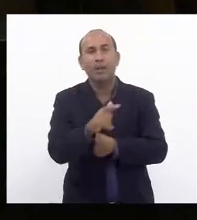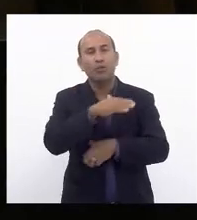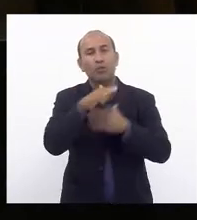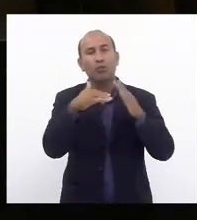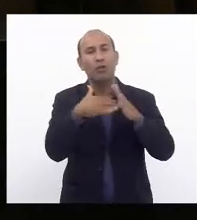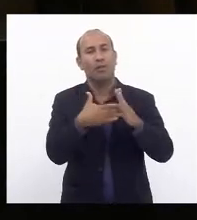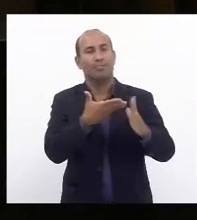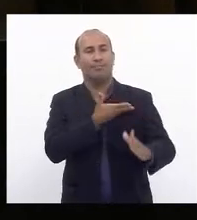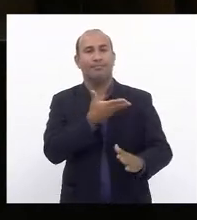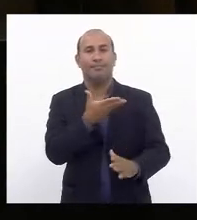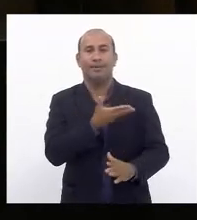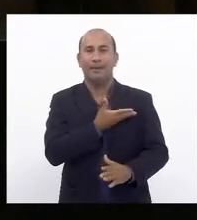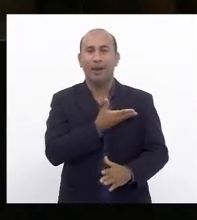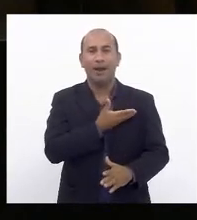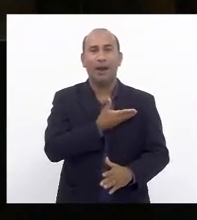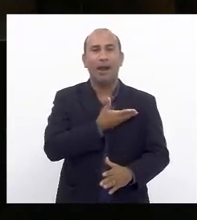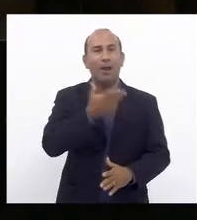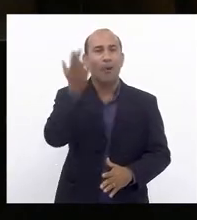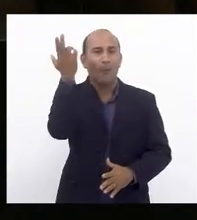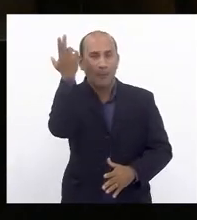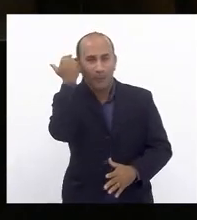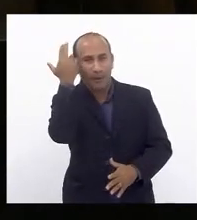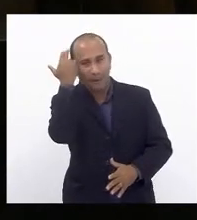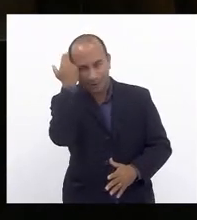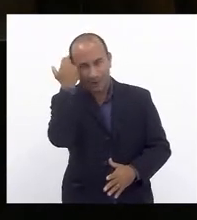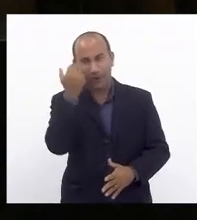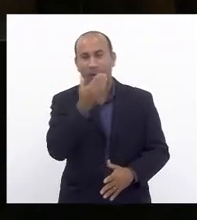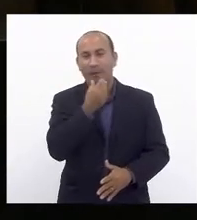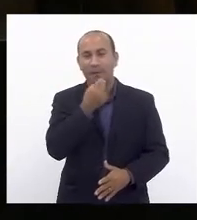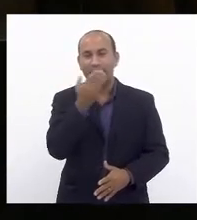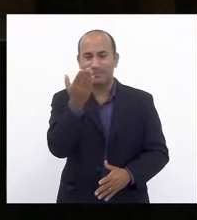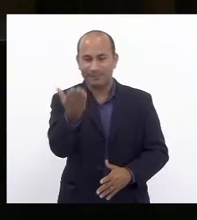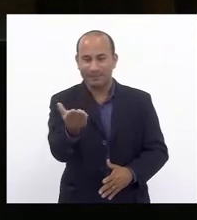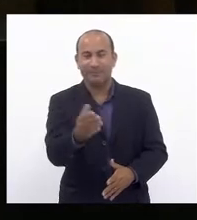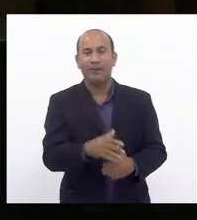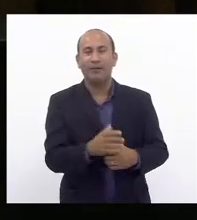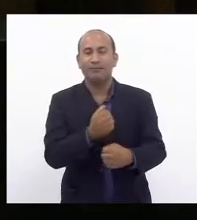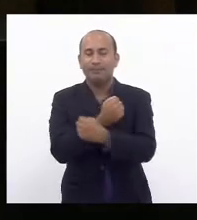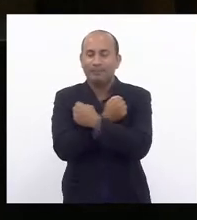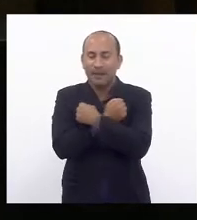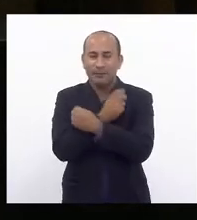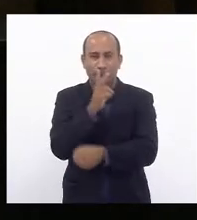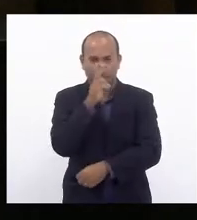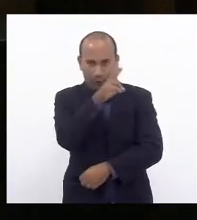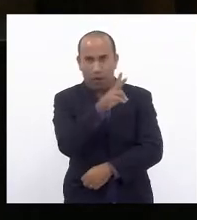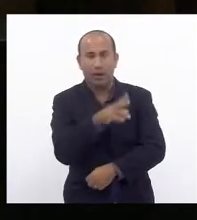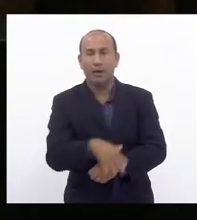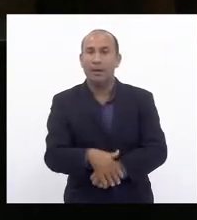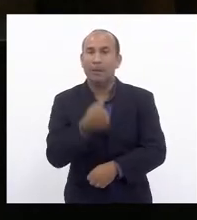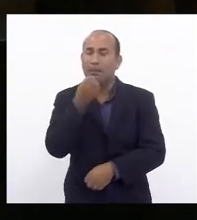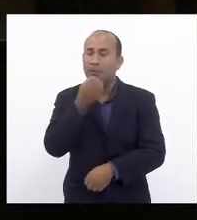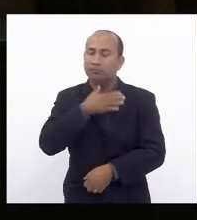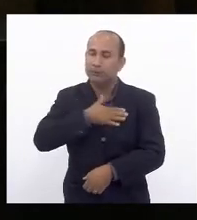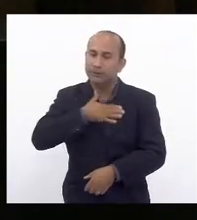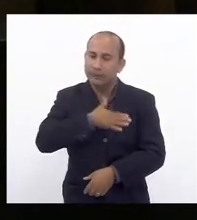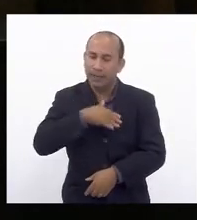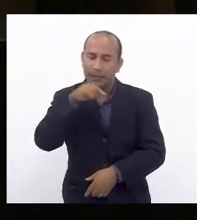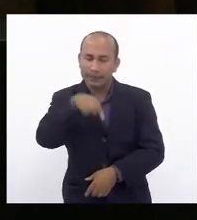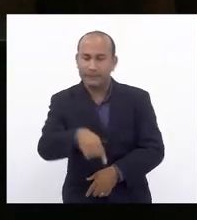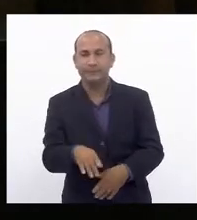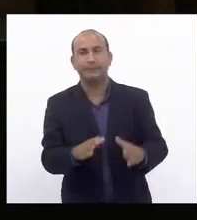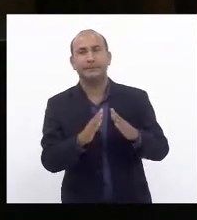amizade. Eliomar Coelho, logo aqui na minha frente. Um forte abraço. É uma grande satisfação, presidente, estar aqui nessa